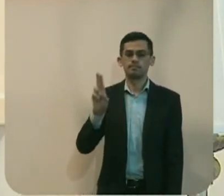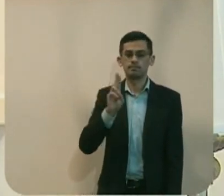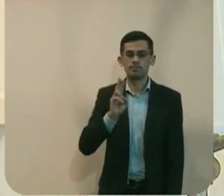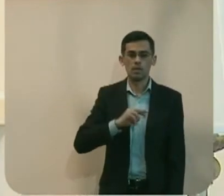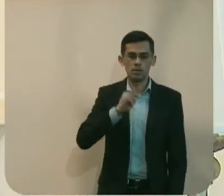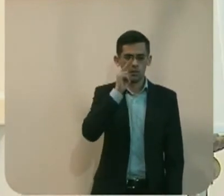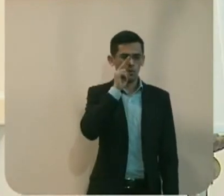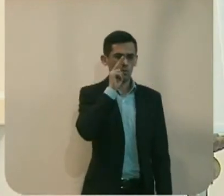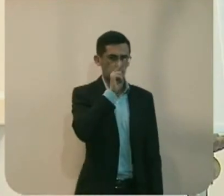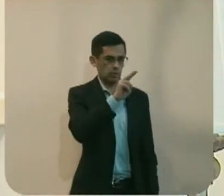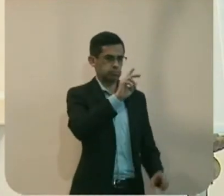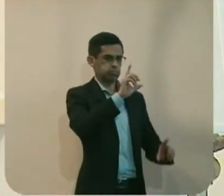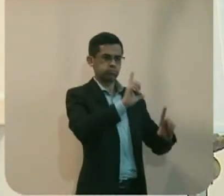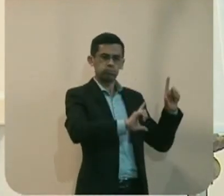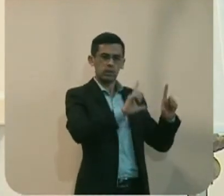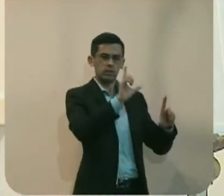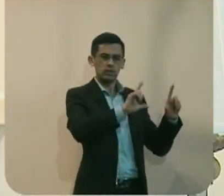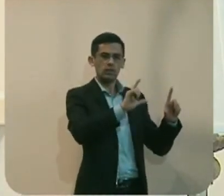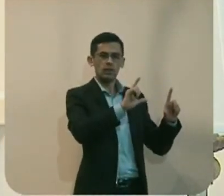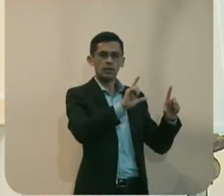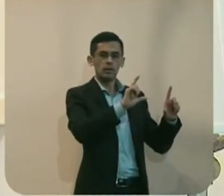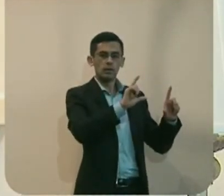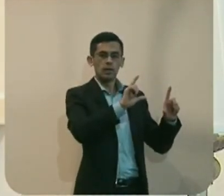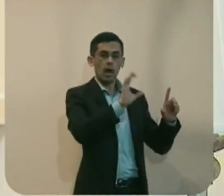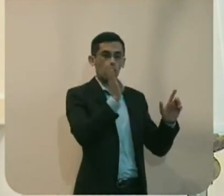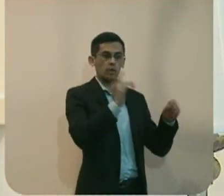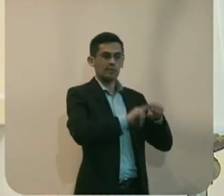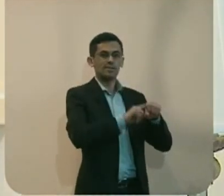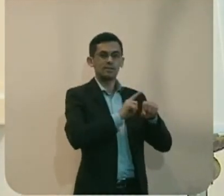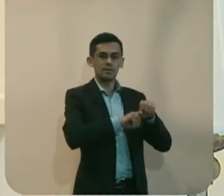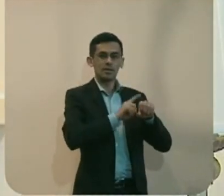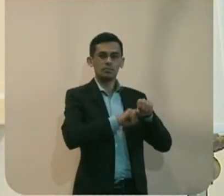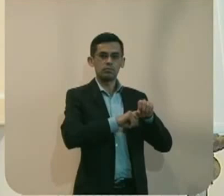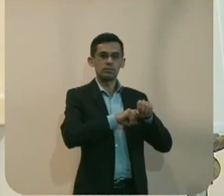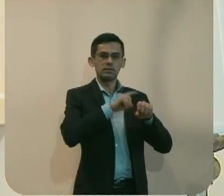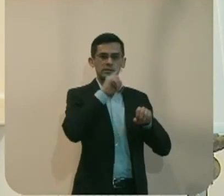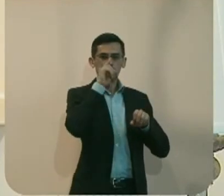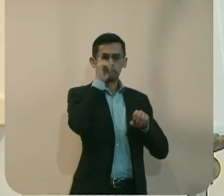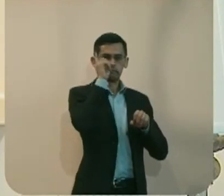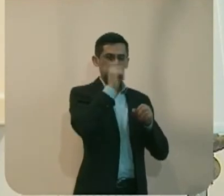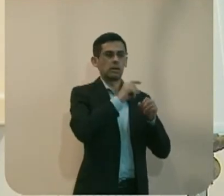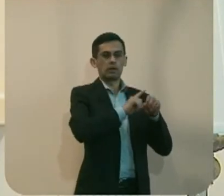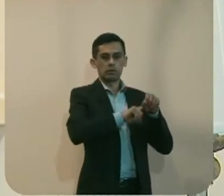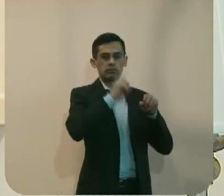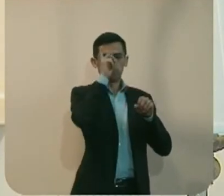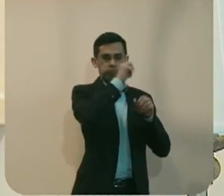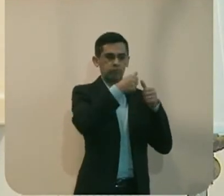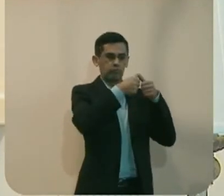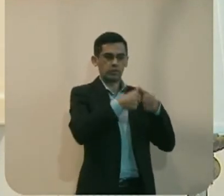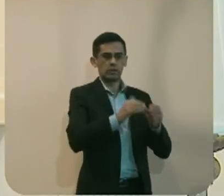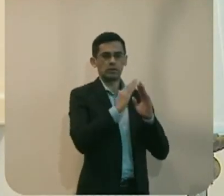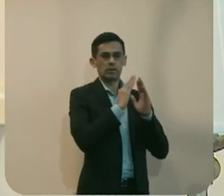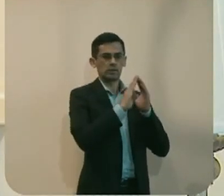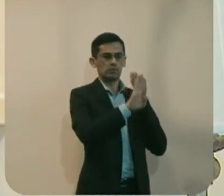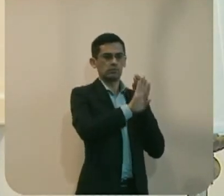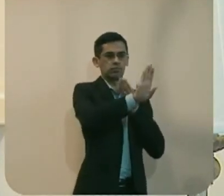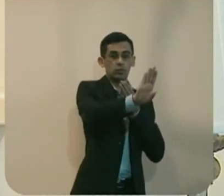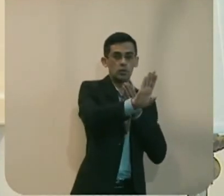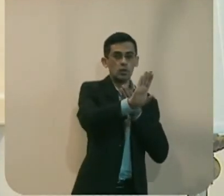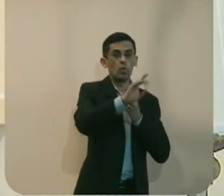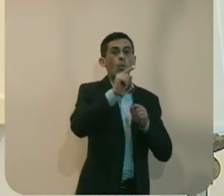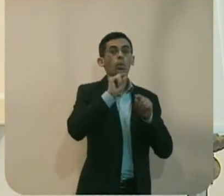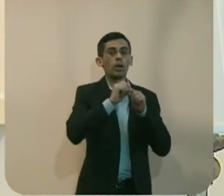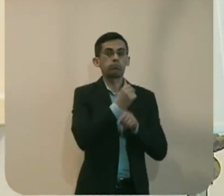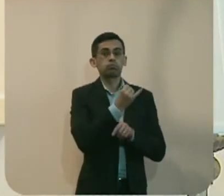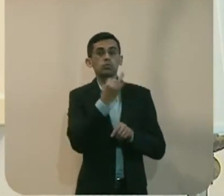um noticiário e estava dizendo que durante esse período, né, de confinamento e de crise social, o número